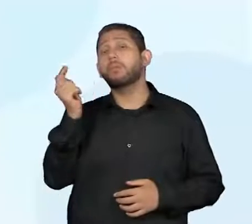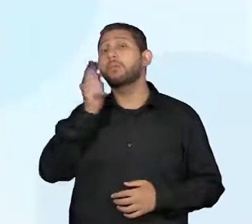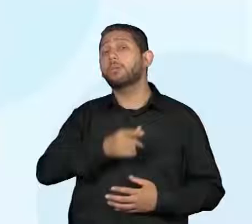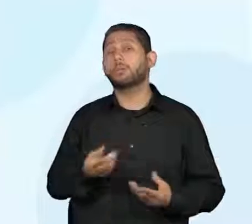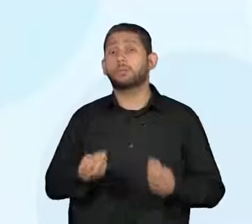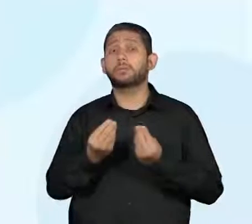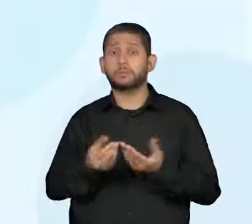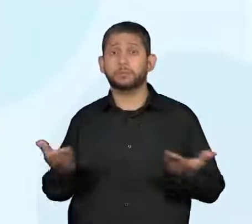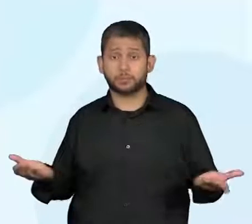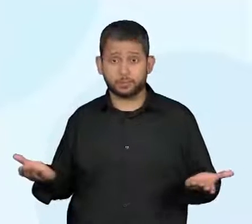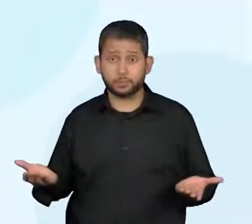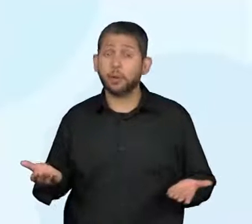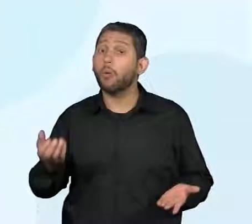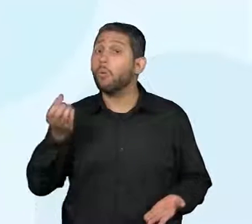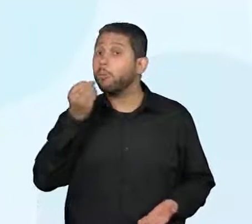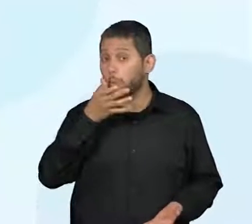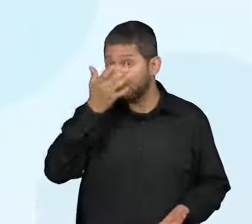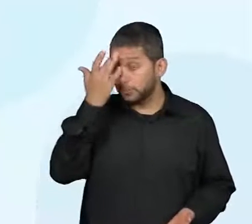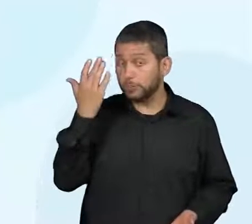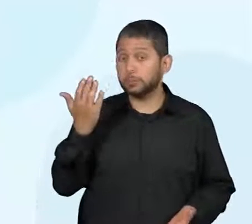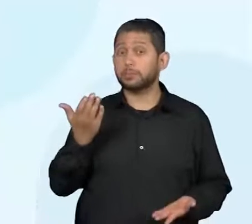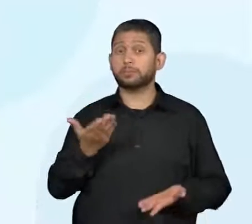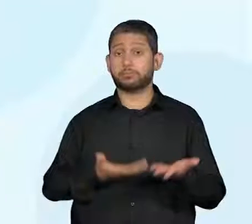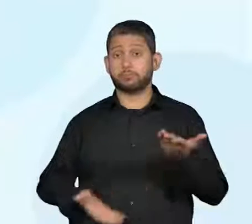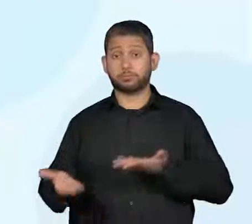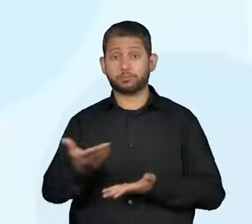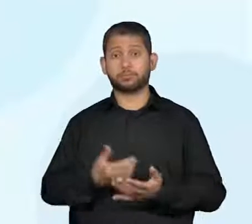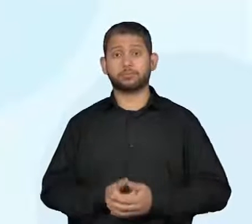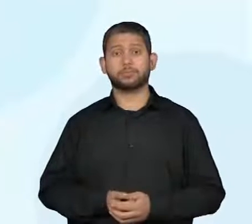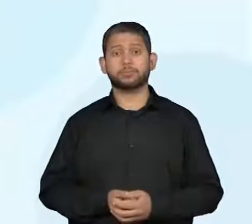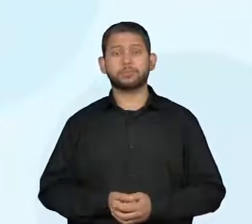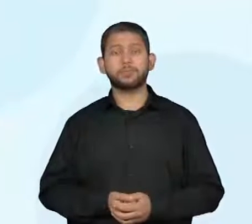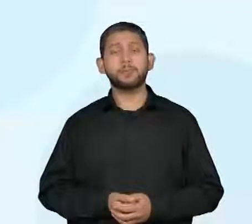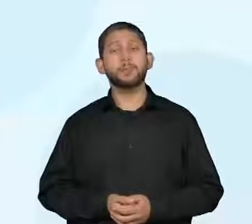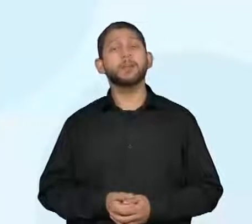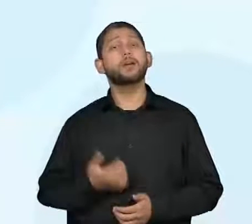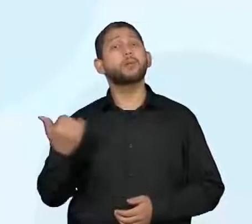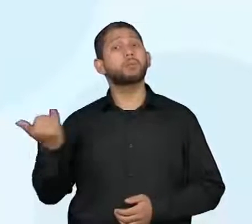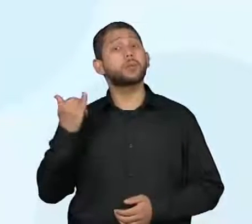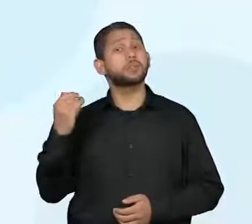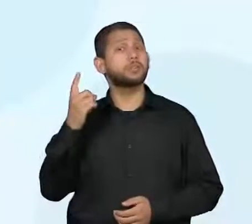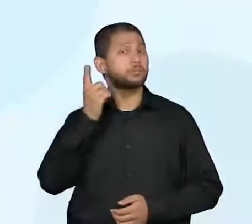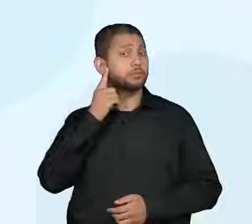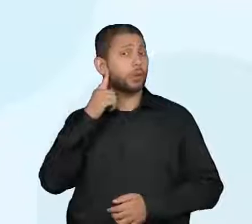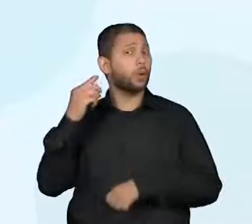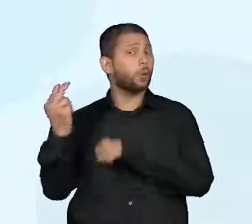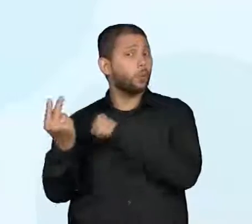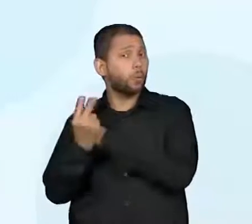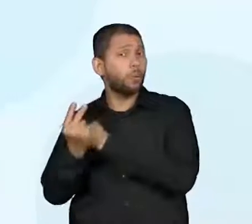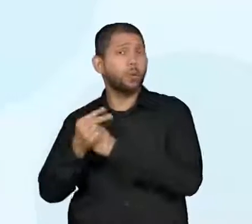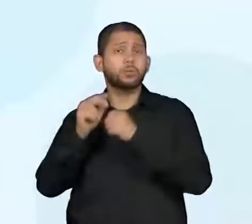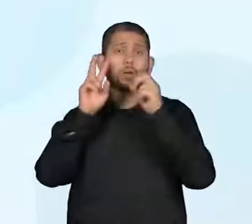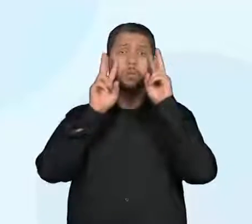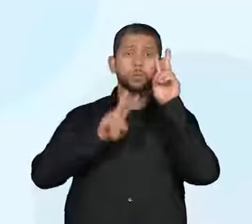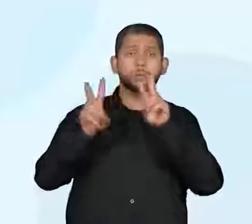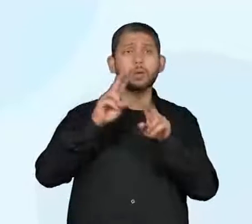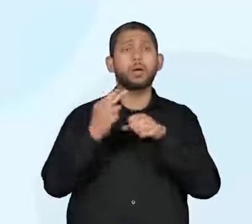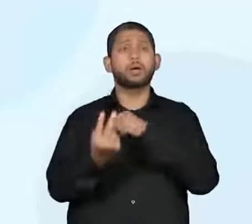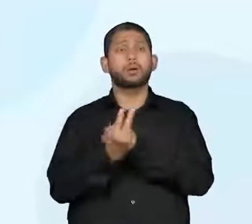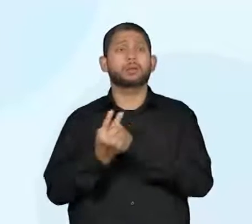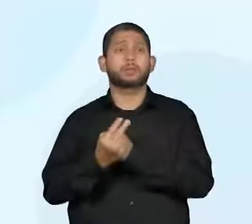Pensar sempre no próximo também. E temos aí uma boa saúde auditiva e visual. Mas olha